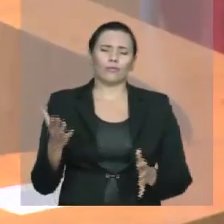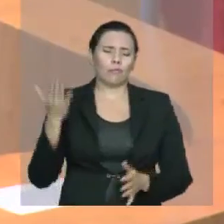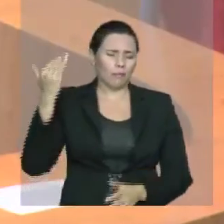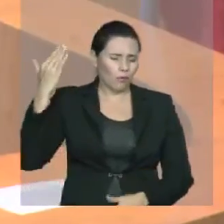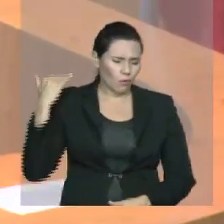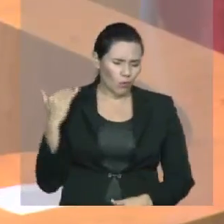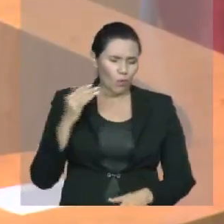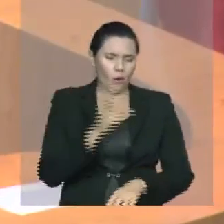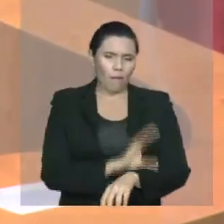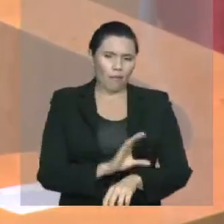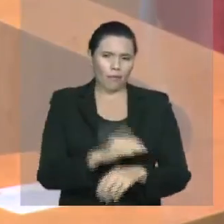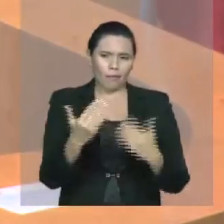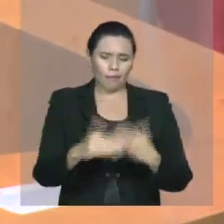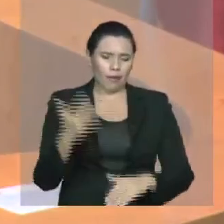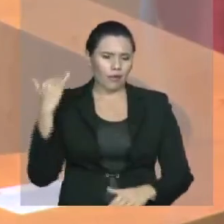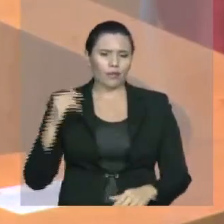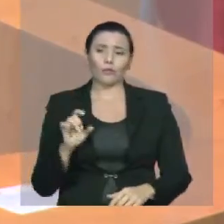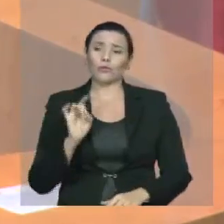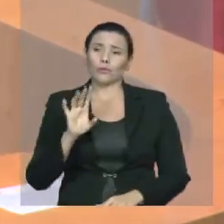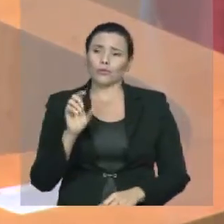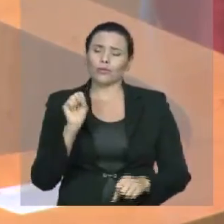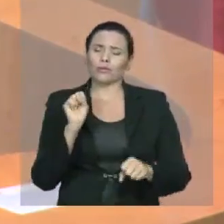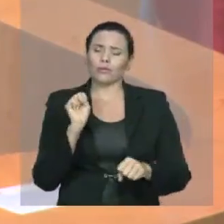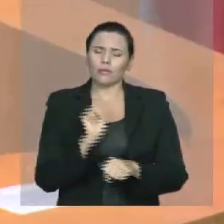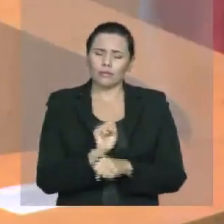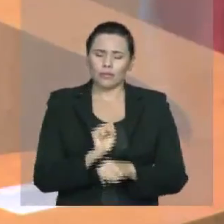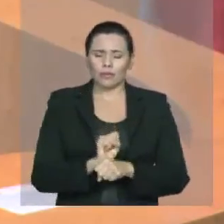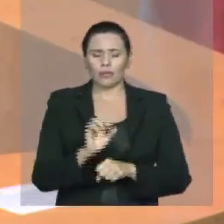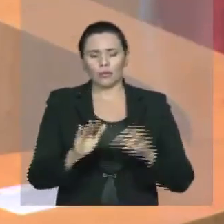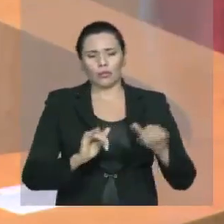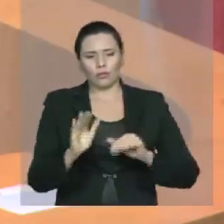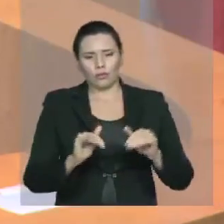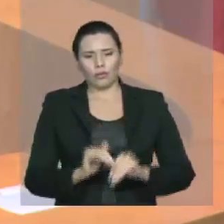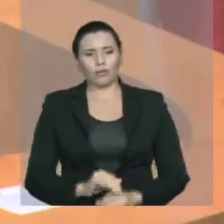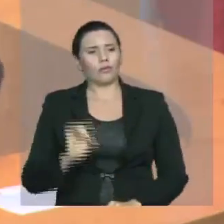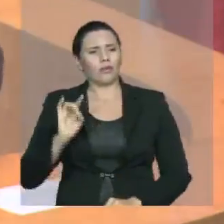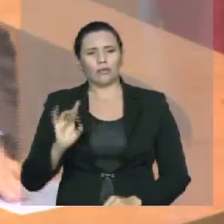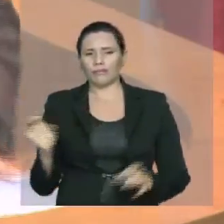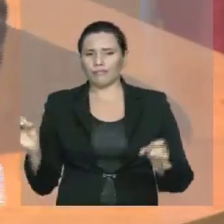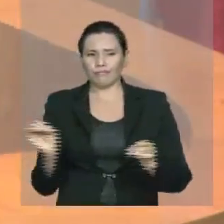aguardando a nomeação. É o que tem para o momento, senhor presidente. Que Deus abençoe a todos.